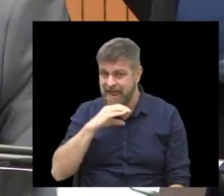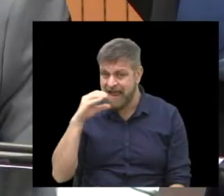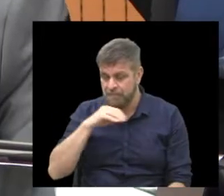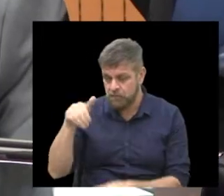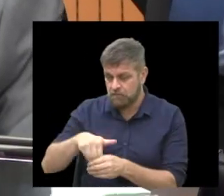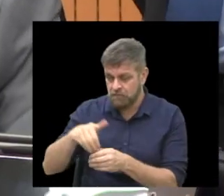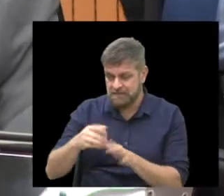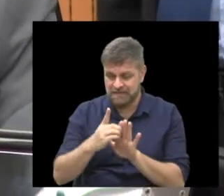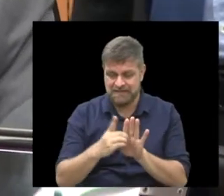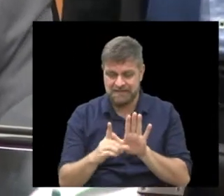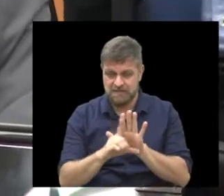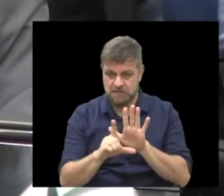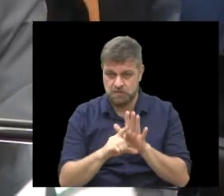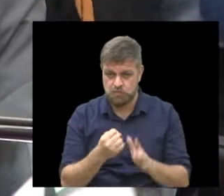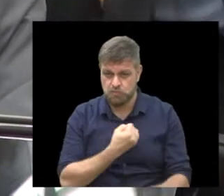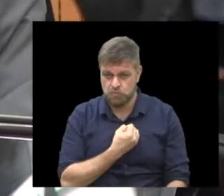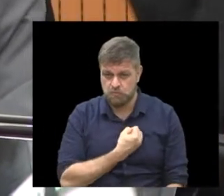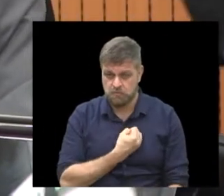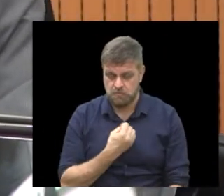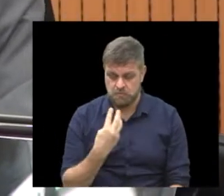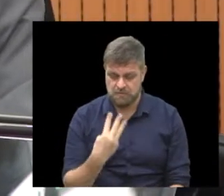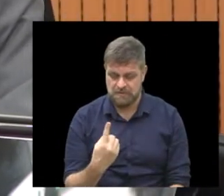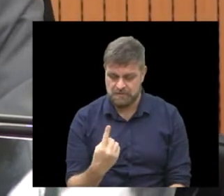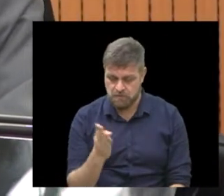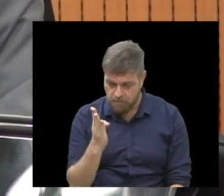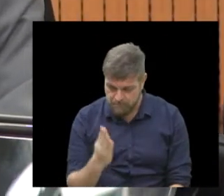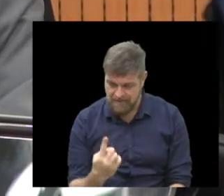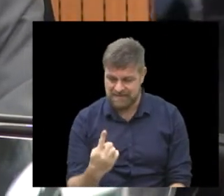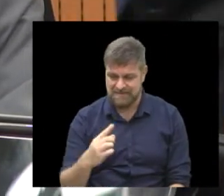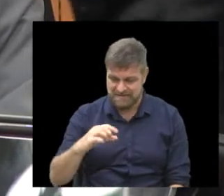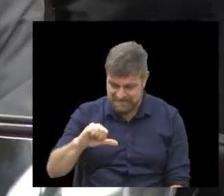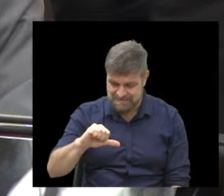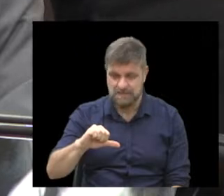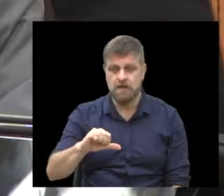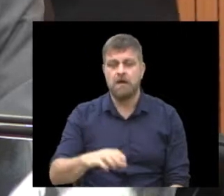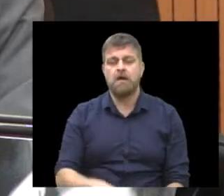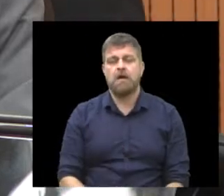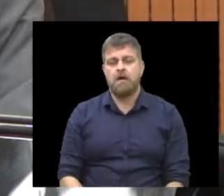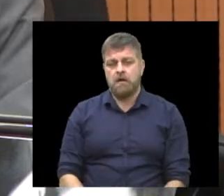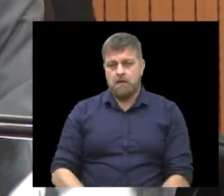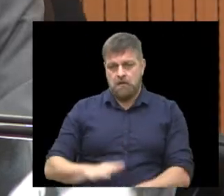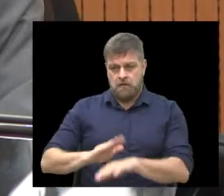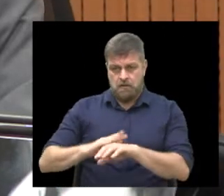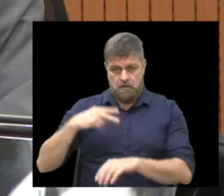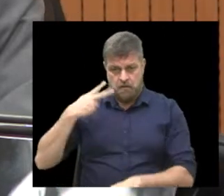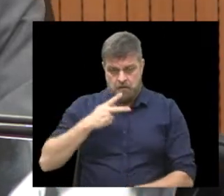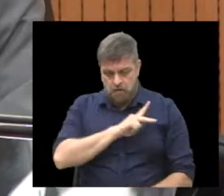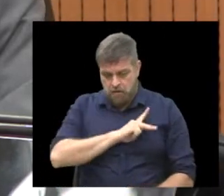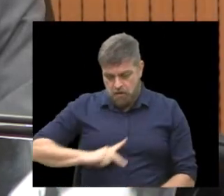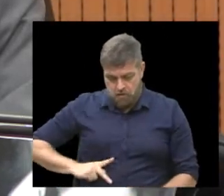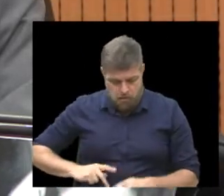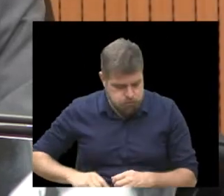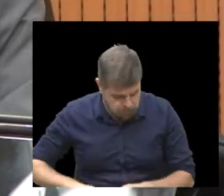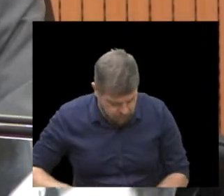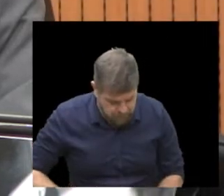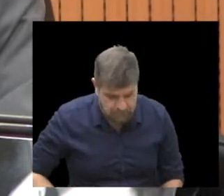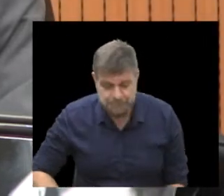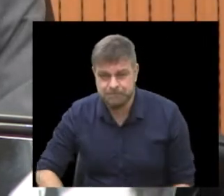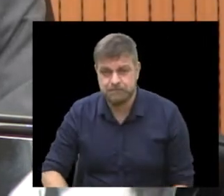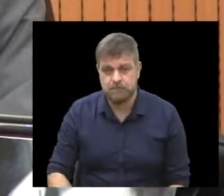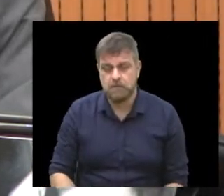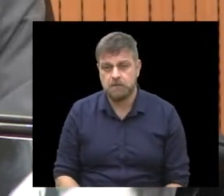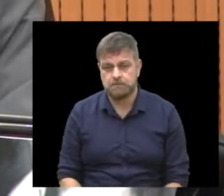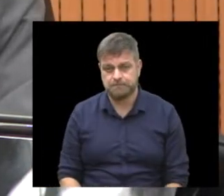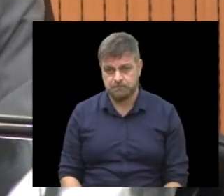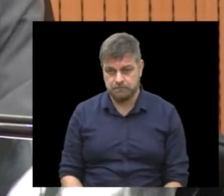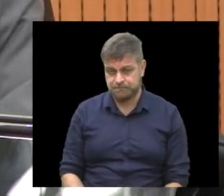projeto de decreto legislativo número 31/19, processo número 228954, de sua autoria,